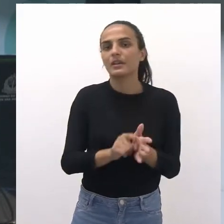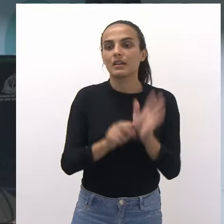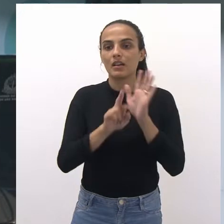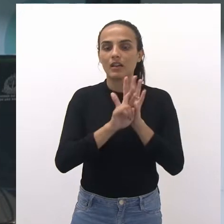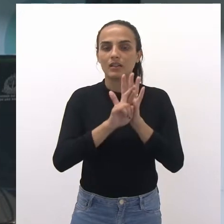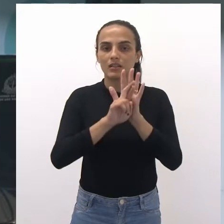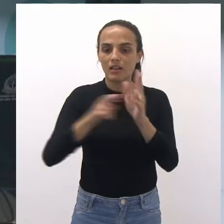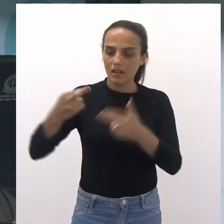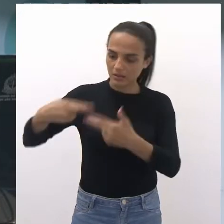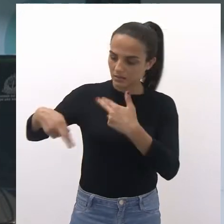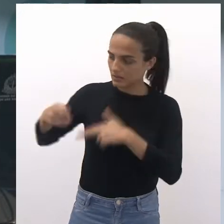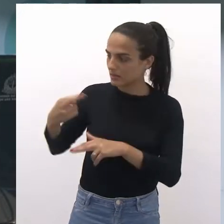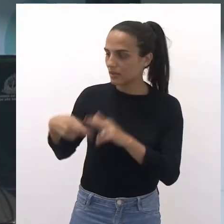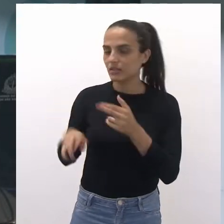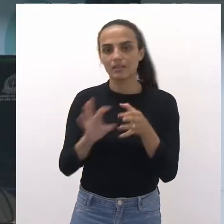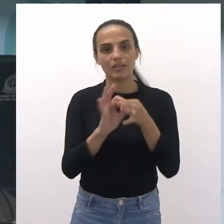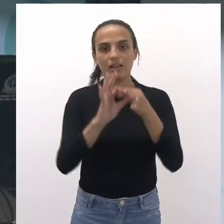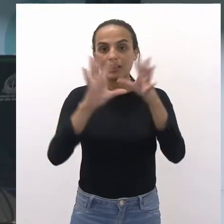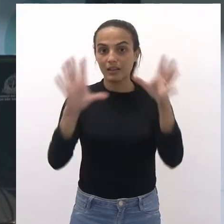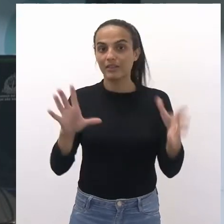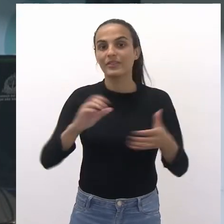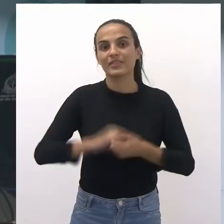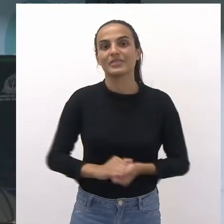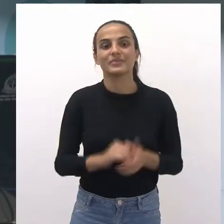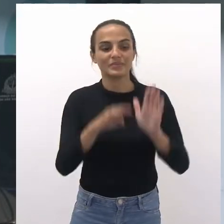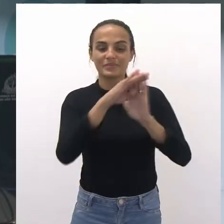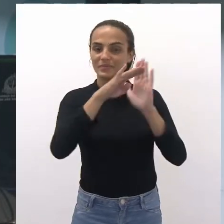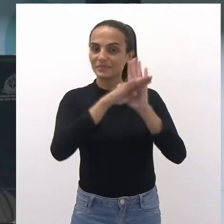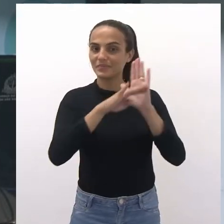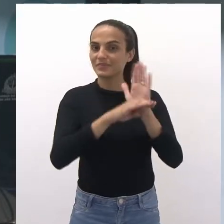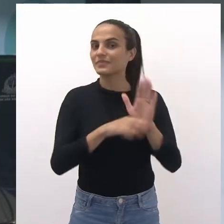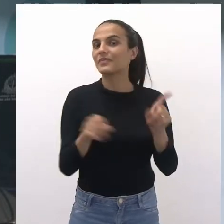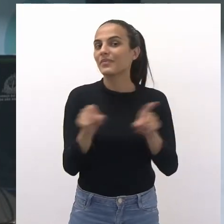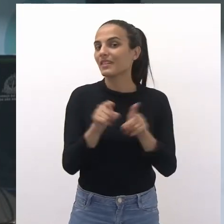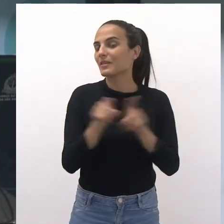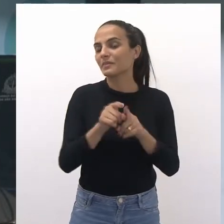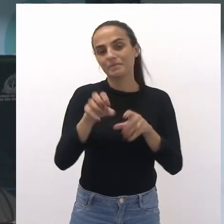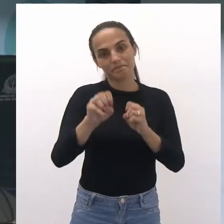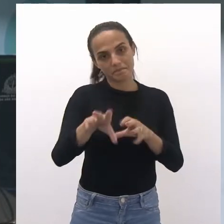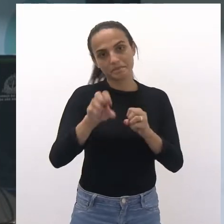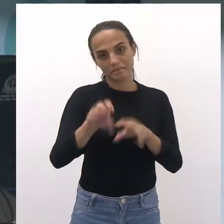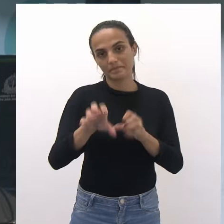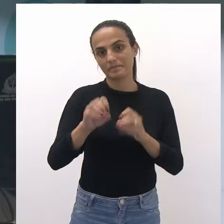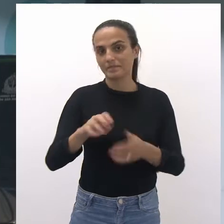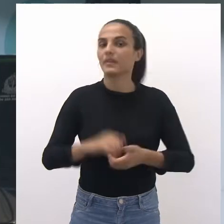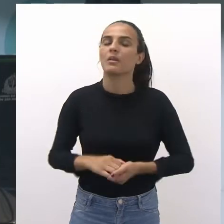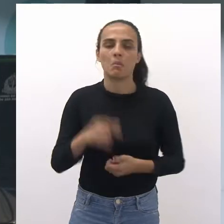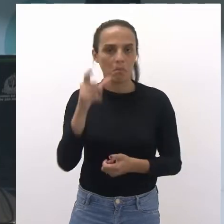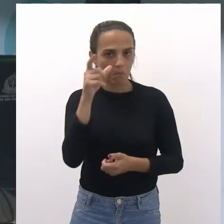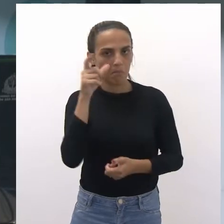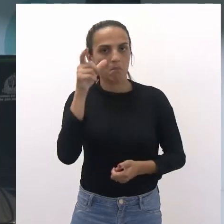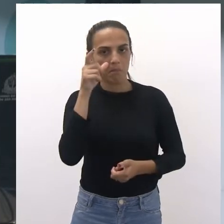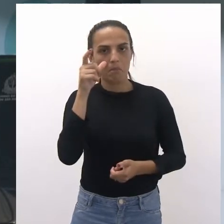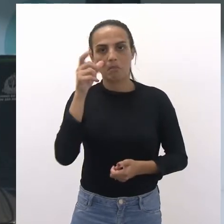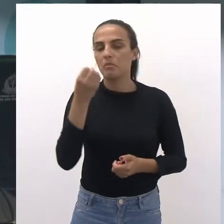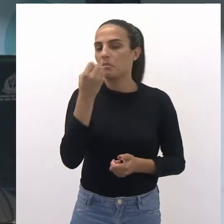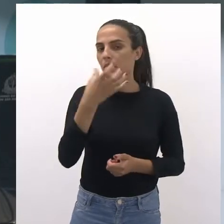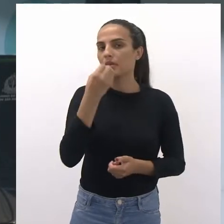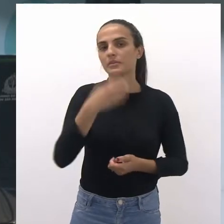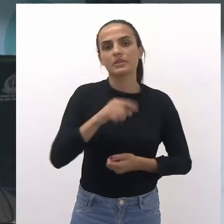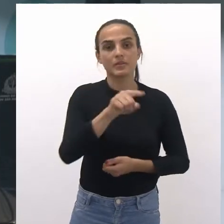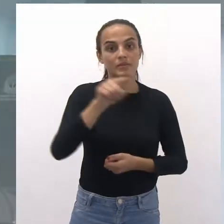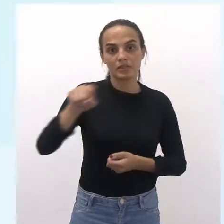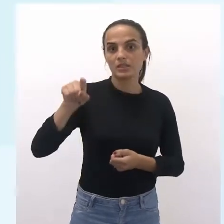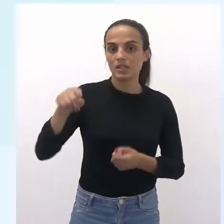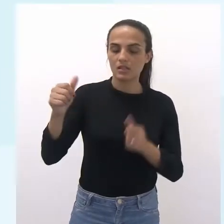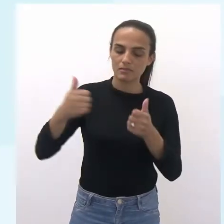está disponível em vários trechos de situações de aprendizagem. Então vai ser bem interessante vocês